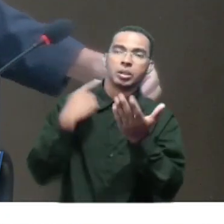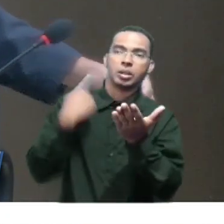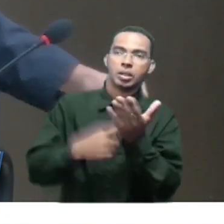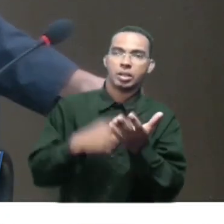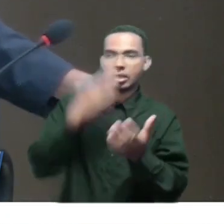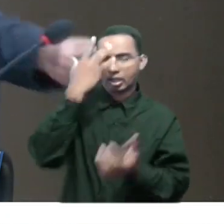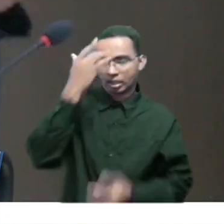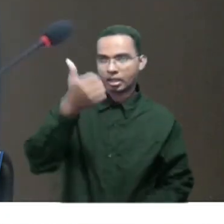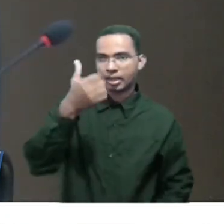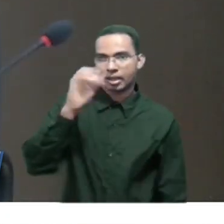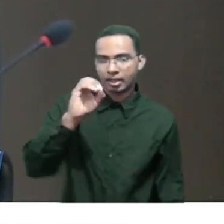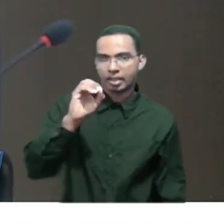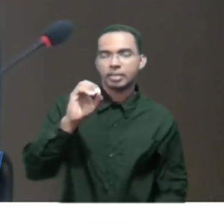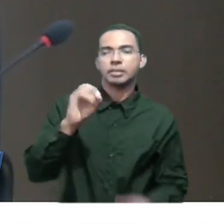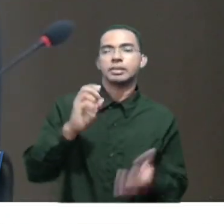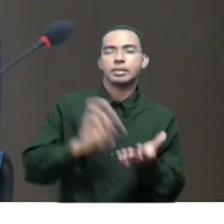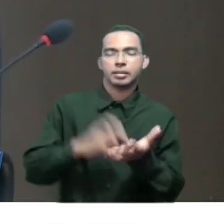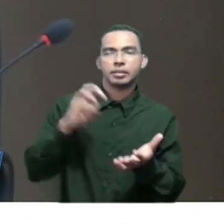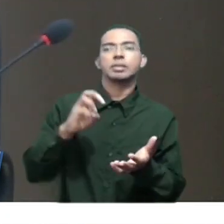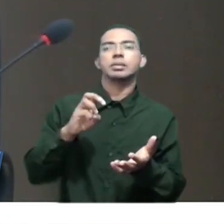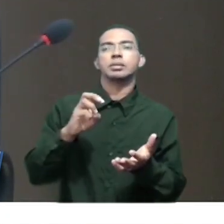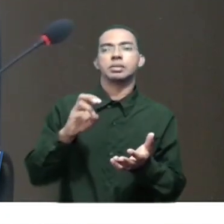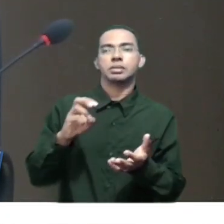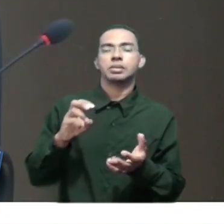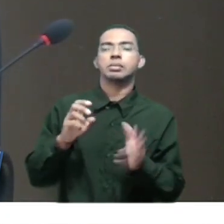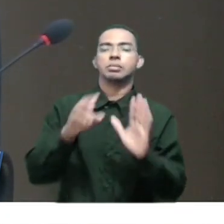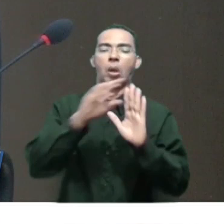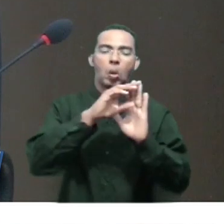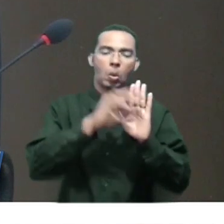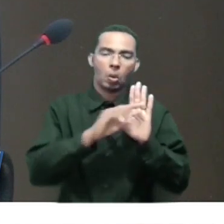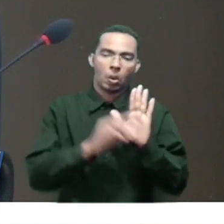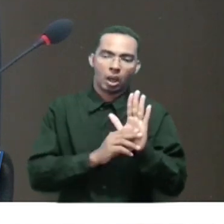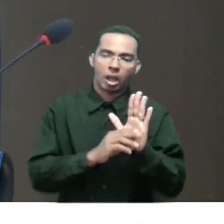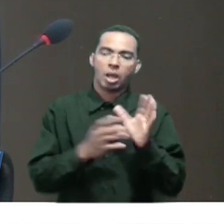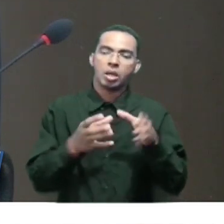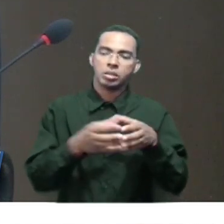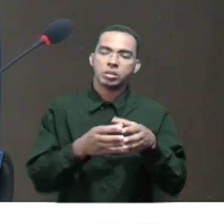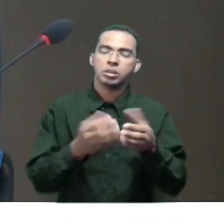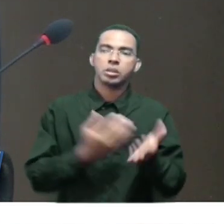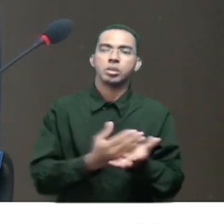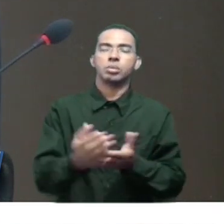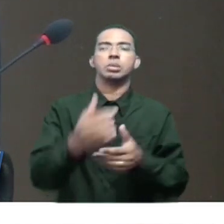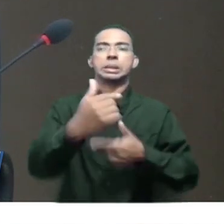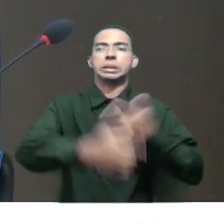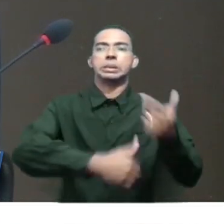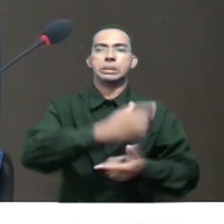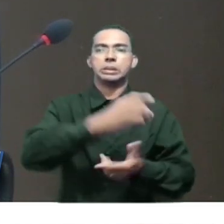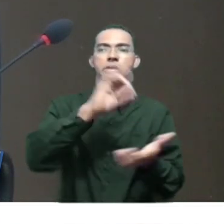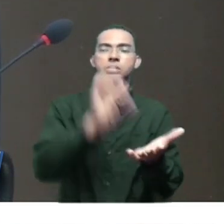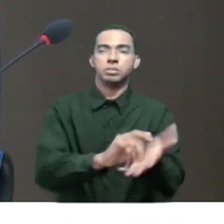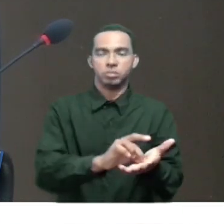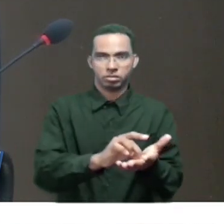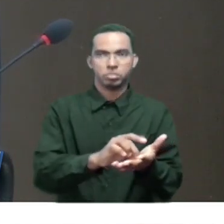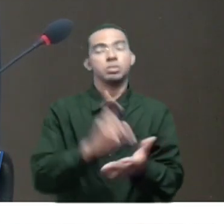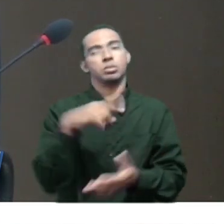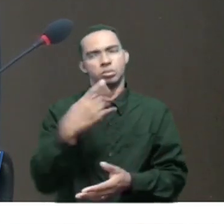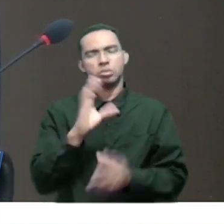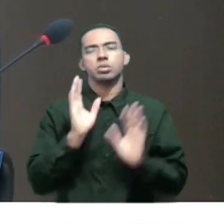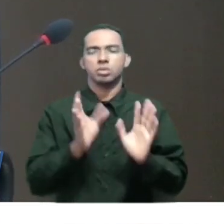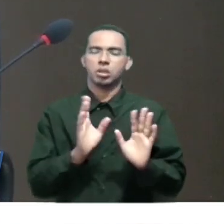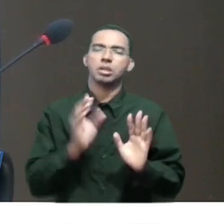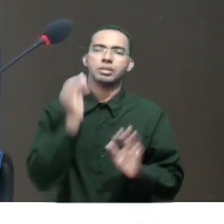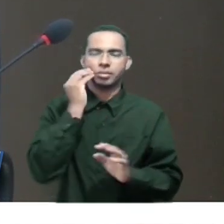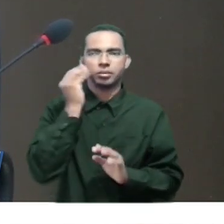horas da manhã, para tirar um cronograma da comissão e começar os trabalhos efetivamente. Então, nós já estamos tomando essa